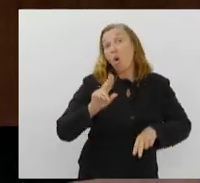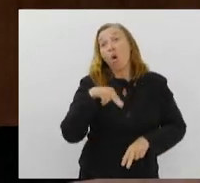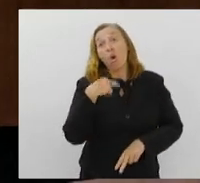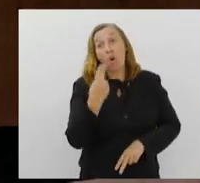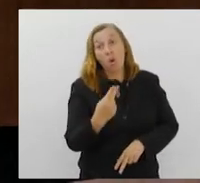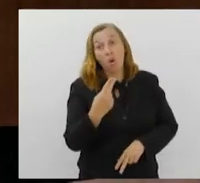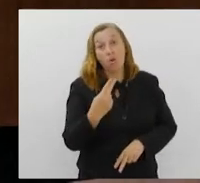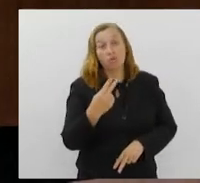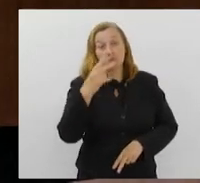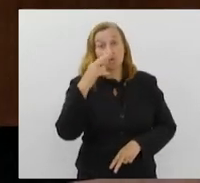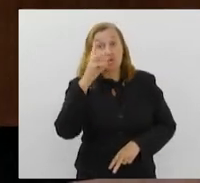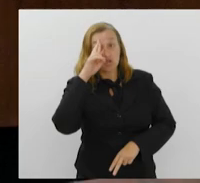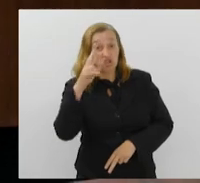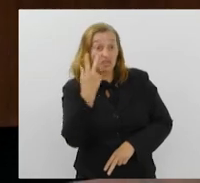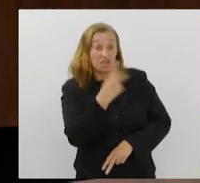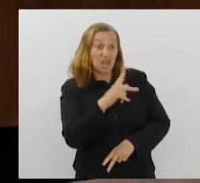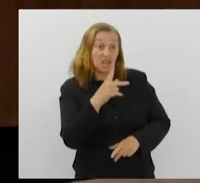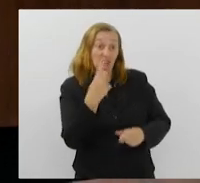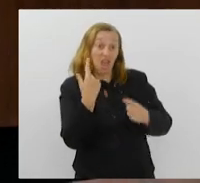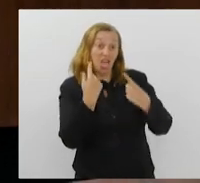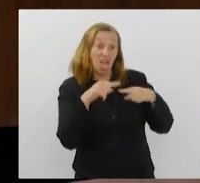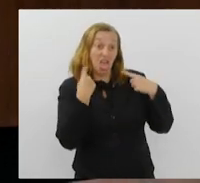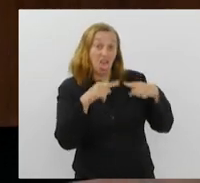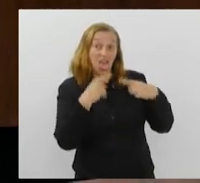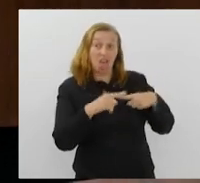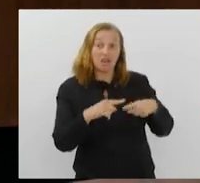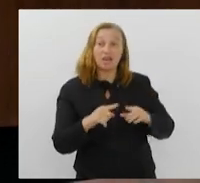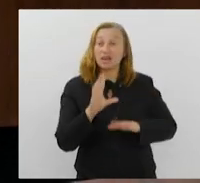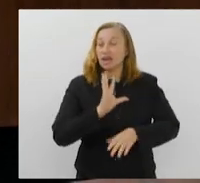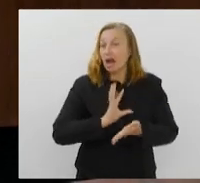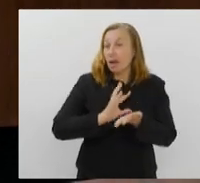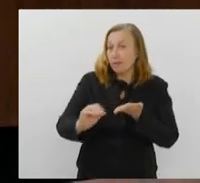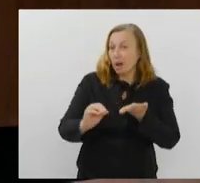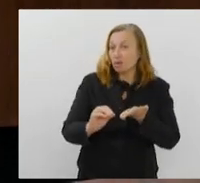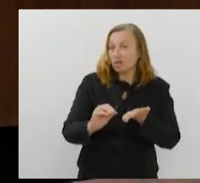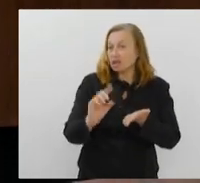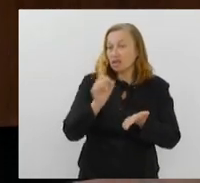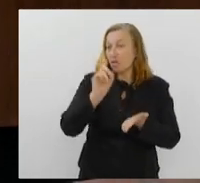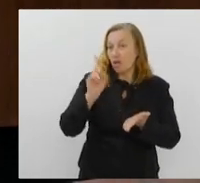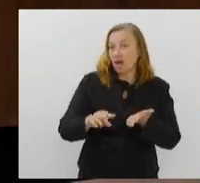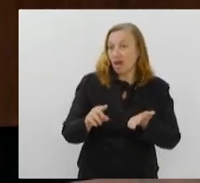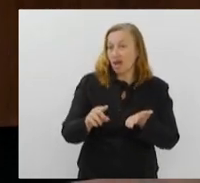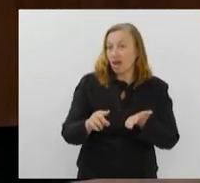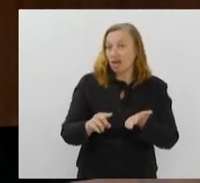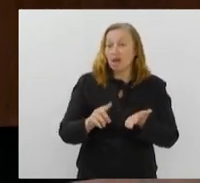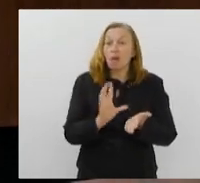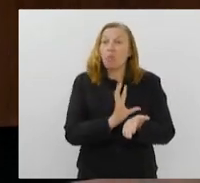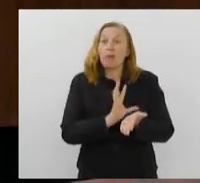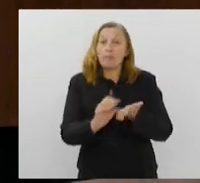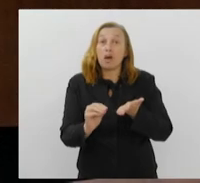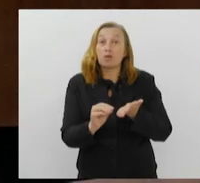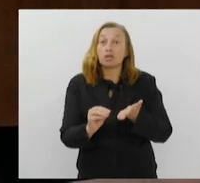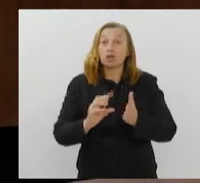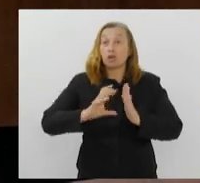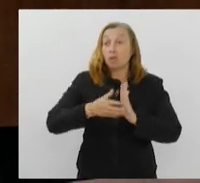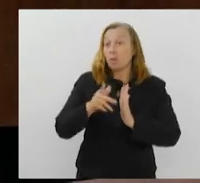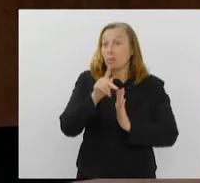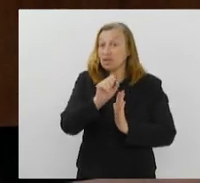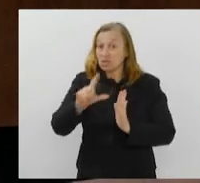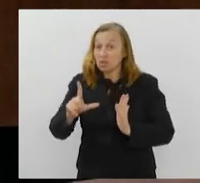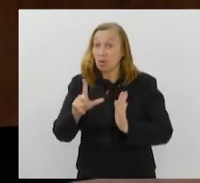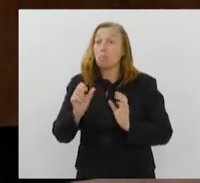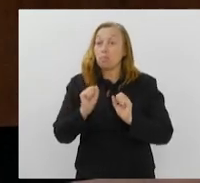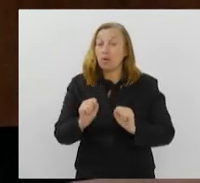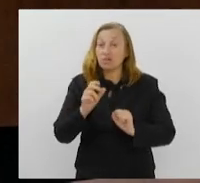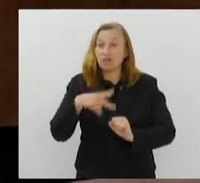do chefe dele, dizendo que a pauta arma não é uma pauta que o pessoal pode se manifestar. Mas quero deixar claro que